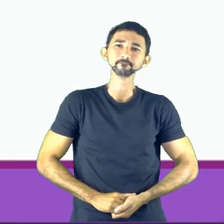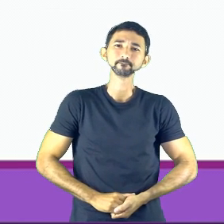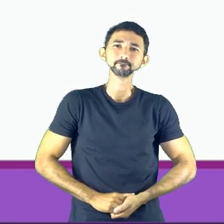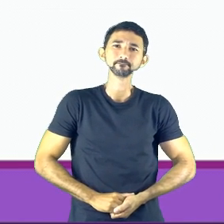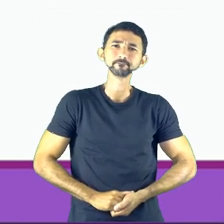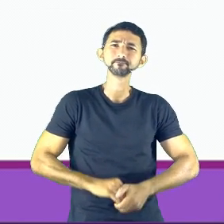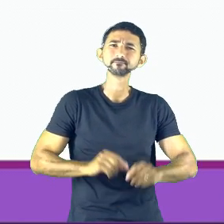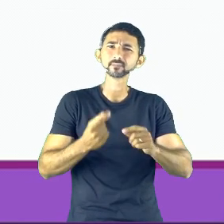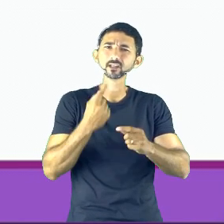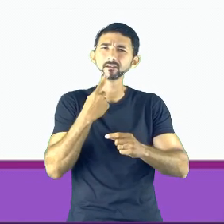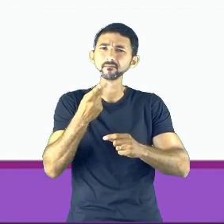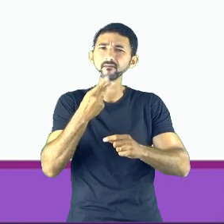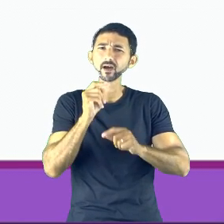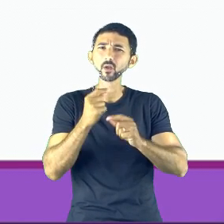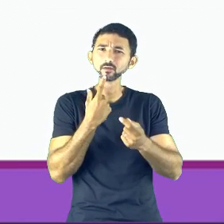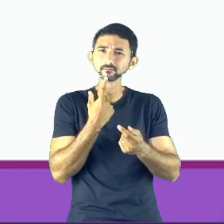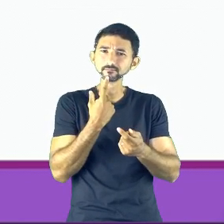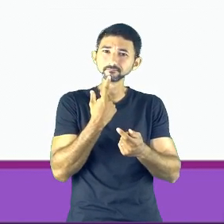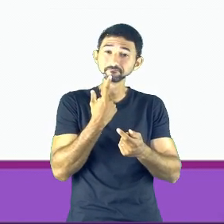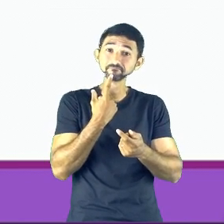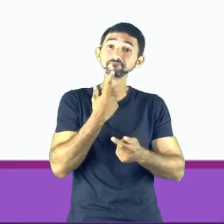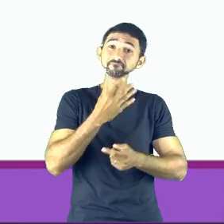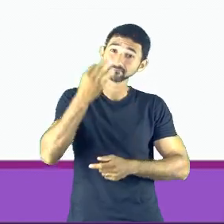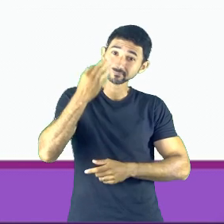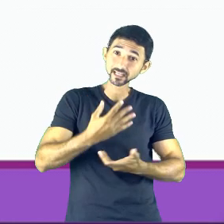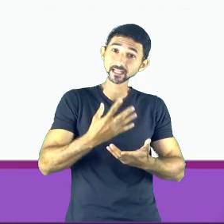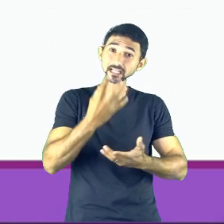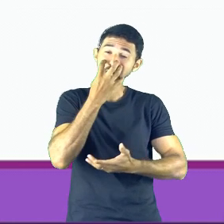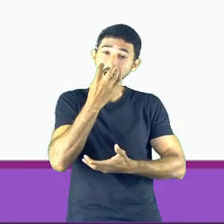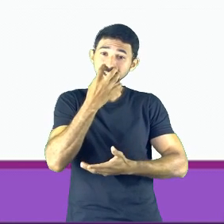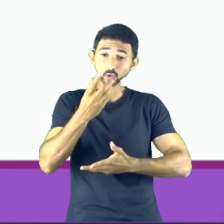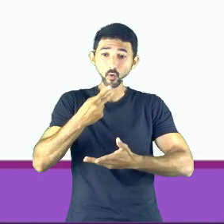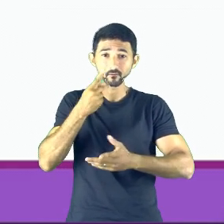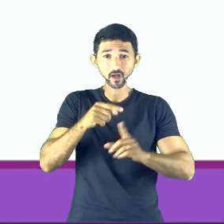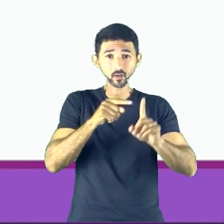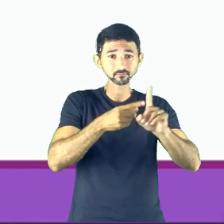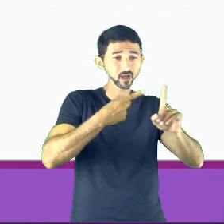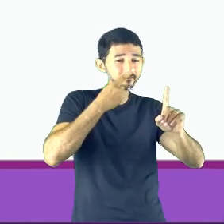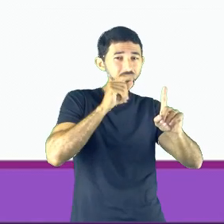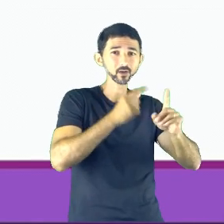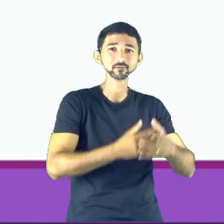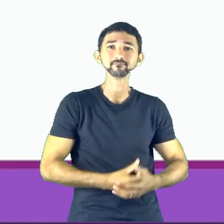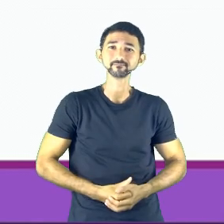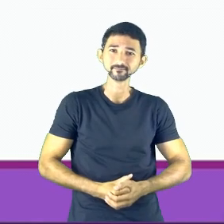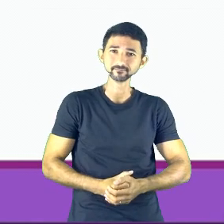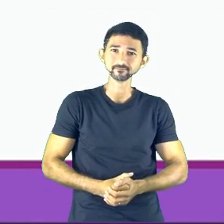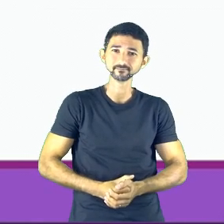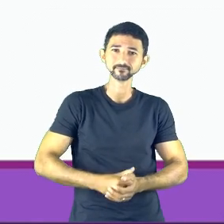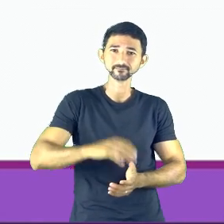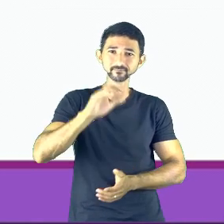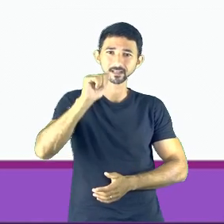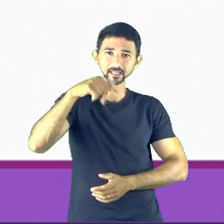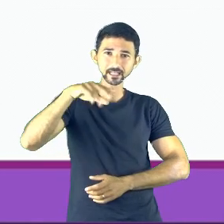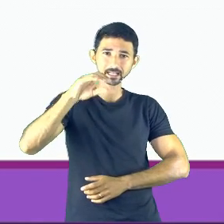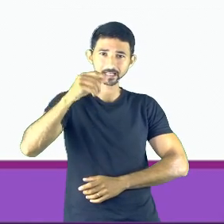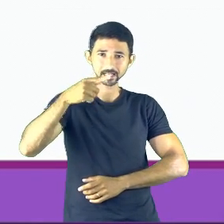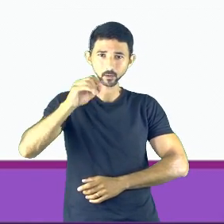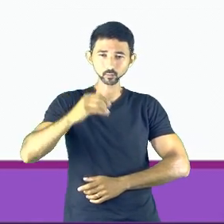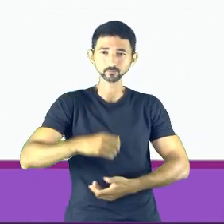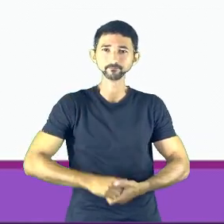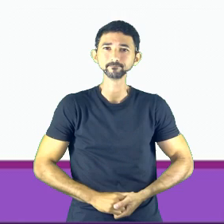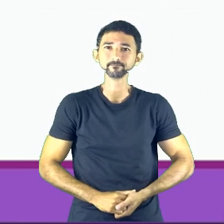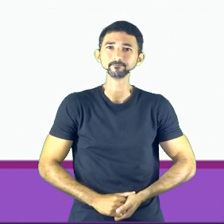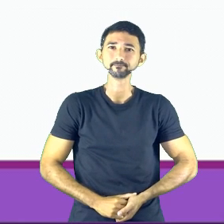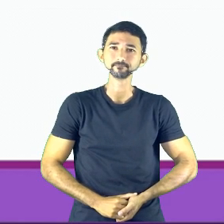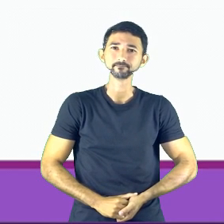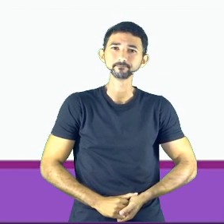parará, patati, patatá. E aí, quem falou isso? Certamente foi o cachorro, né? E isso, o cão, no caso da